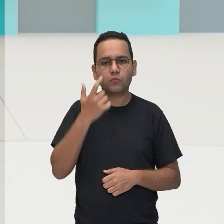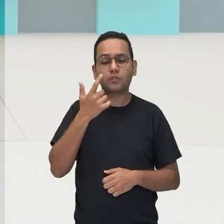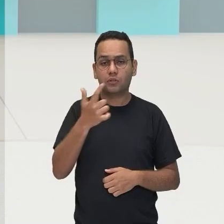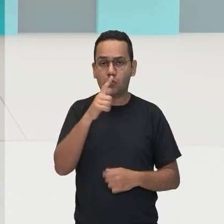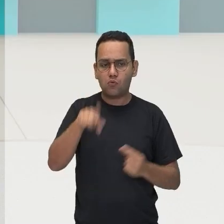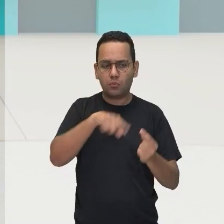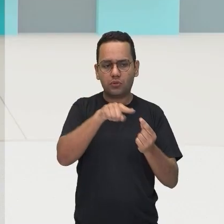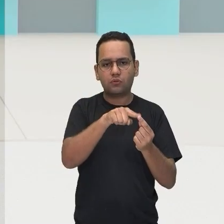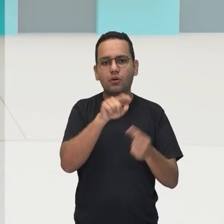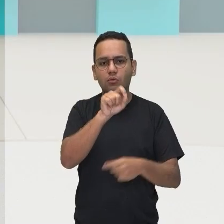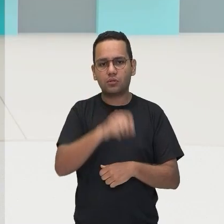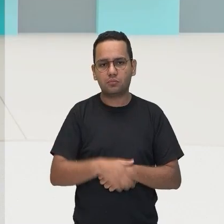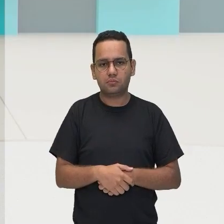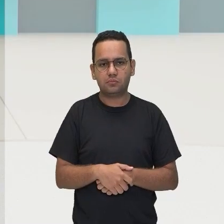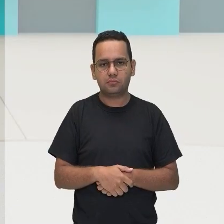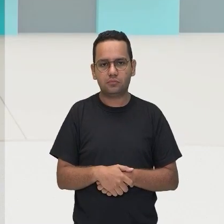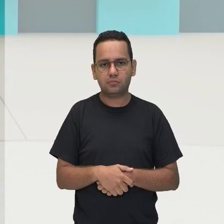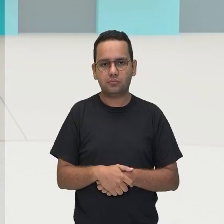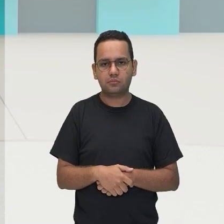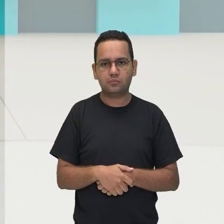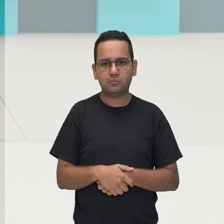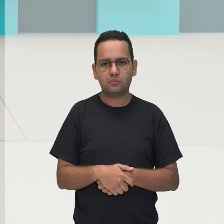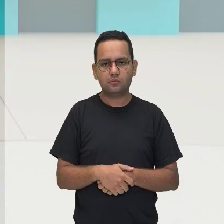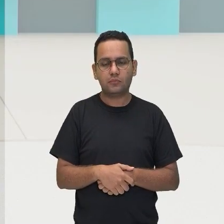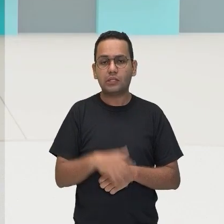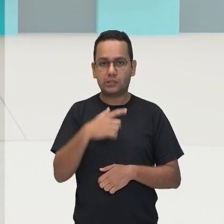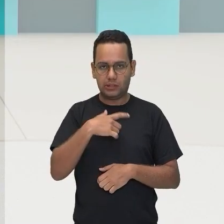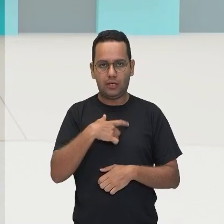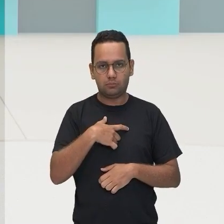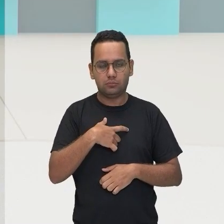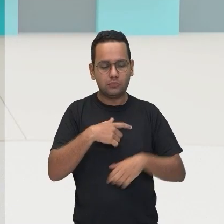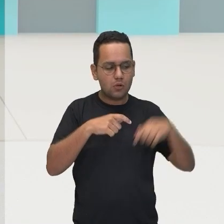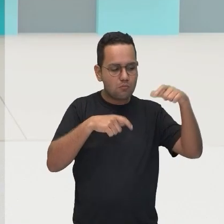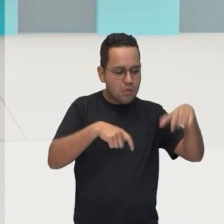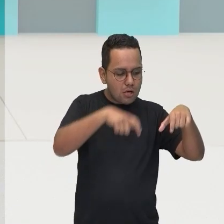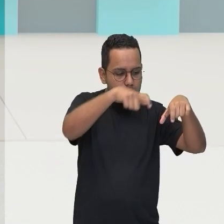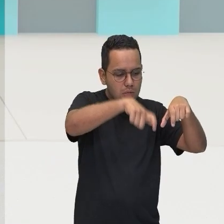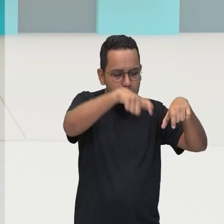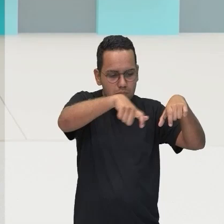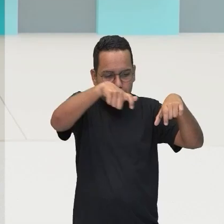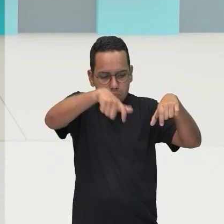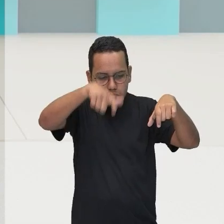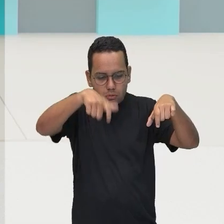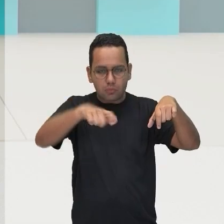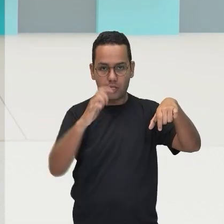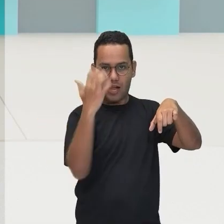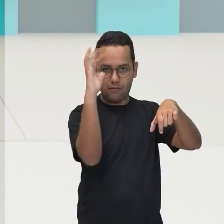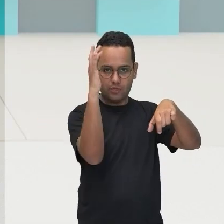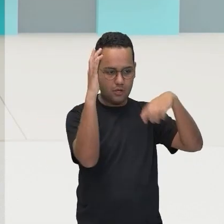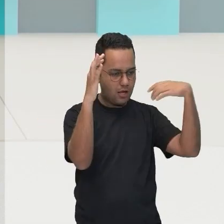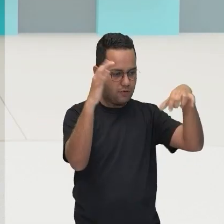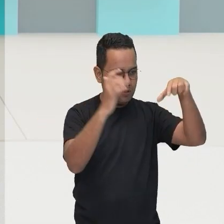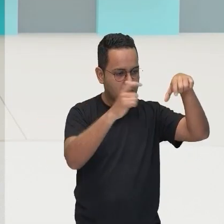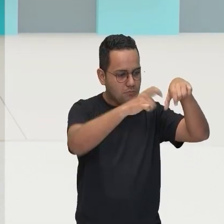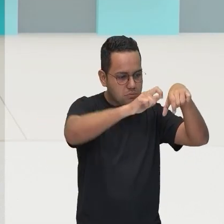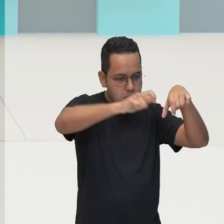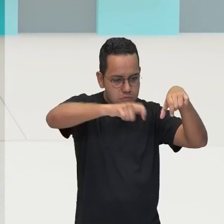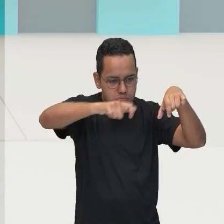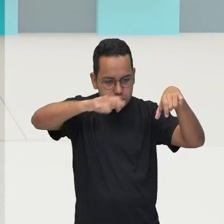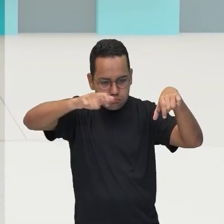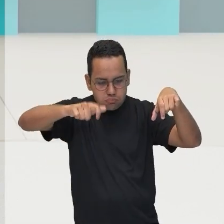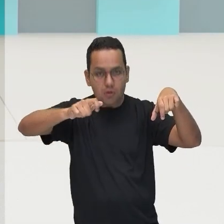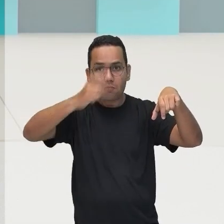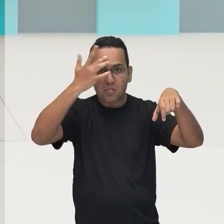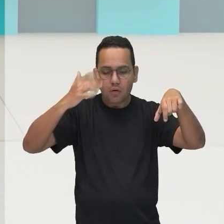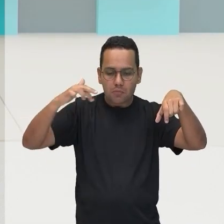objetivo você transpor ali uma passarela que vai estar no topo dessas árvores que são bem gigantescas, né? Então,